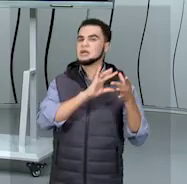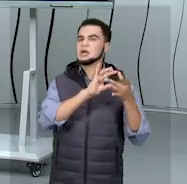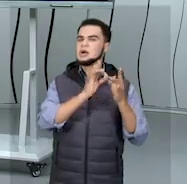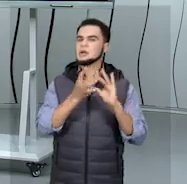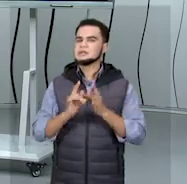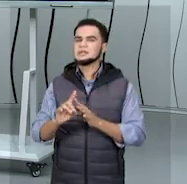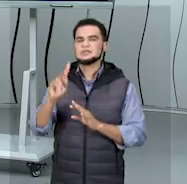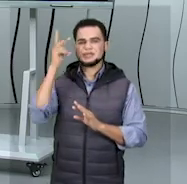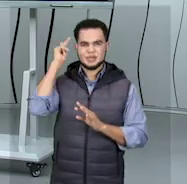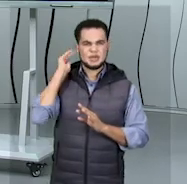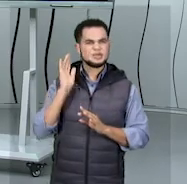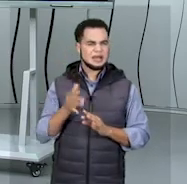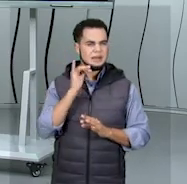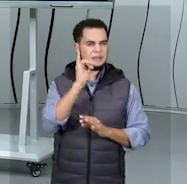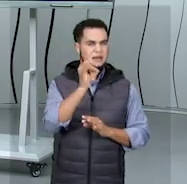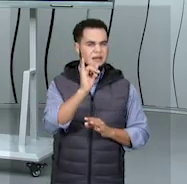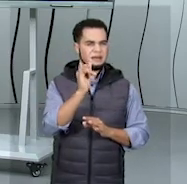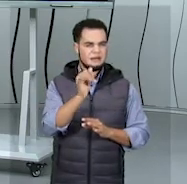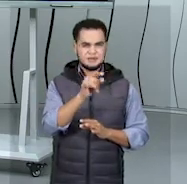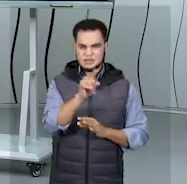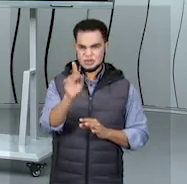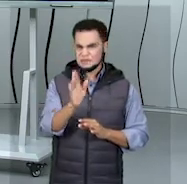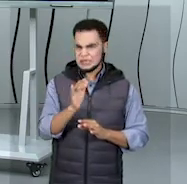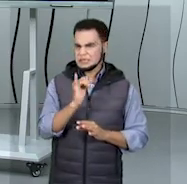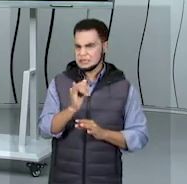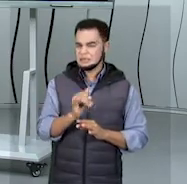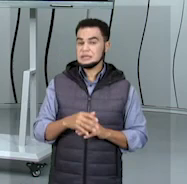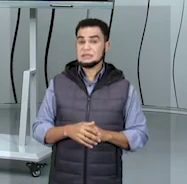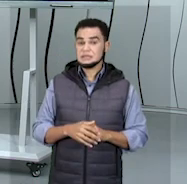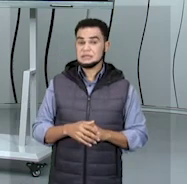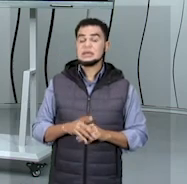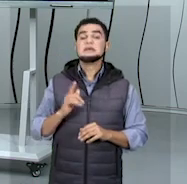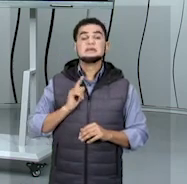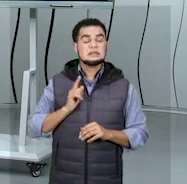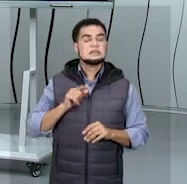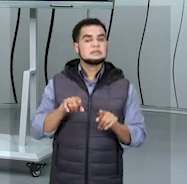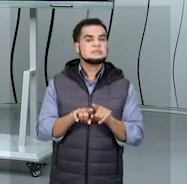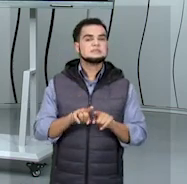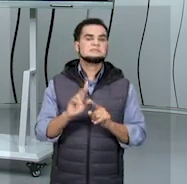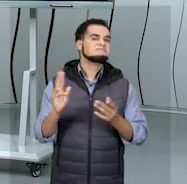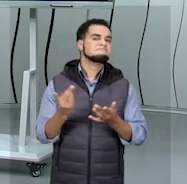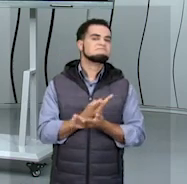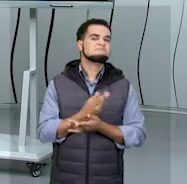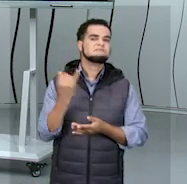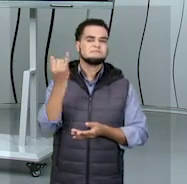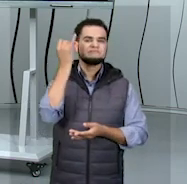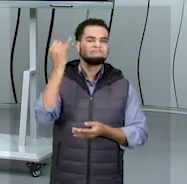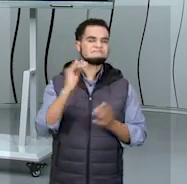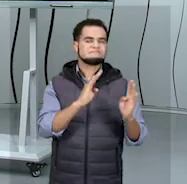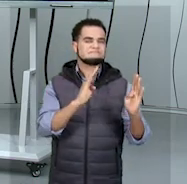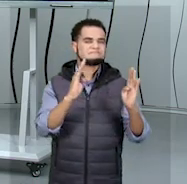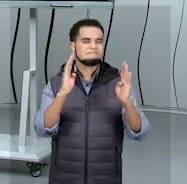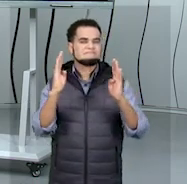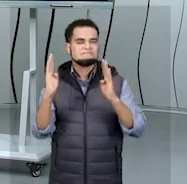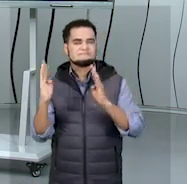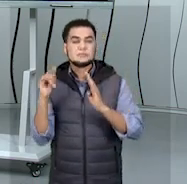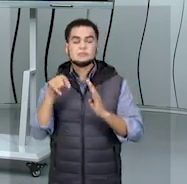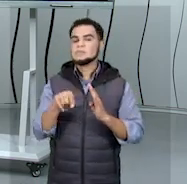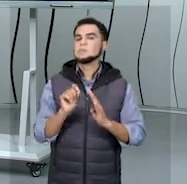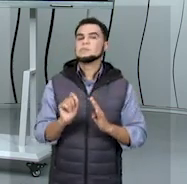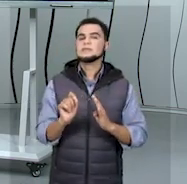já contei para vocês, que eu já mostrei para vocês, tem algo muito importante que ocorre também nessa época, que é